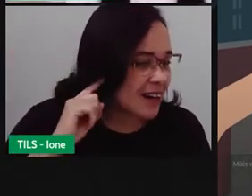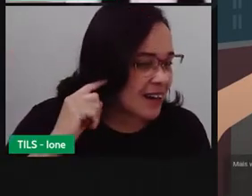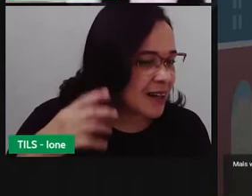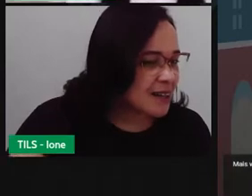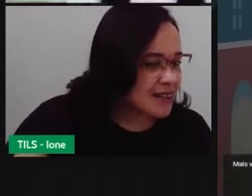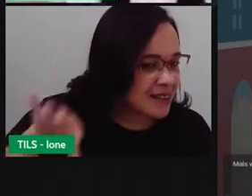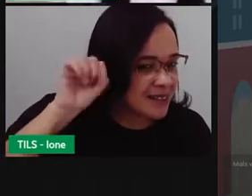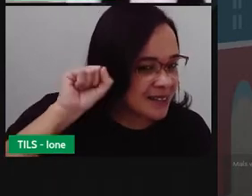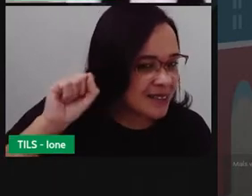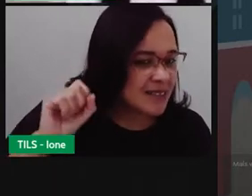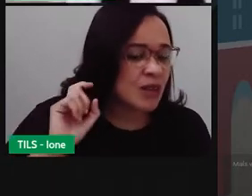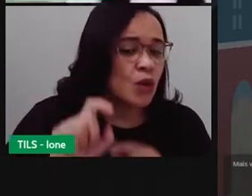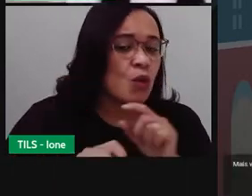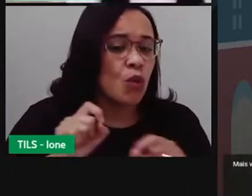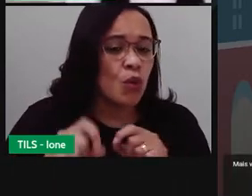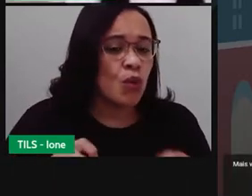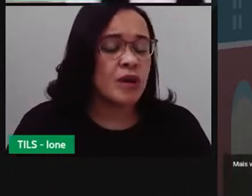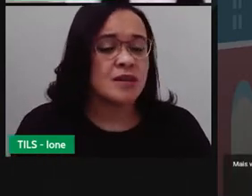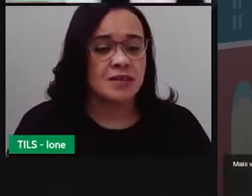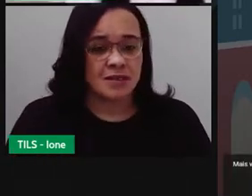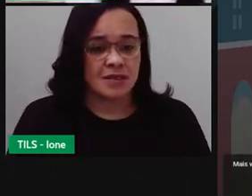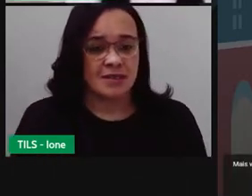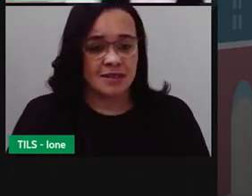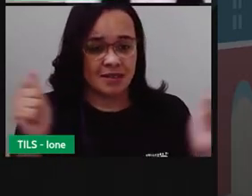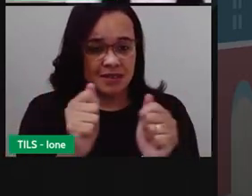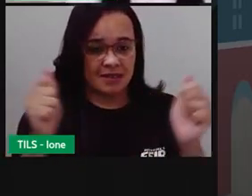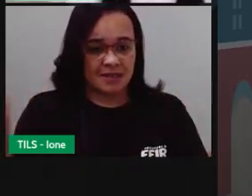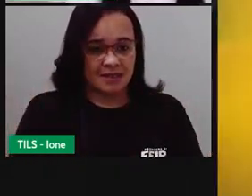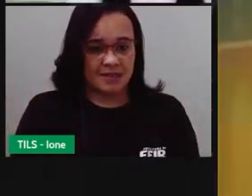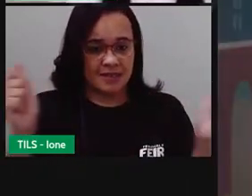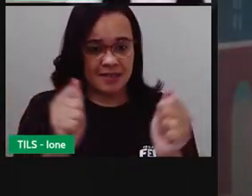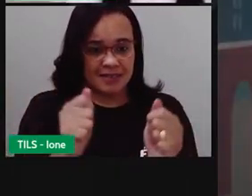o som produzido aqui pela sanfona. Olha!